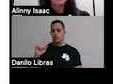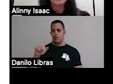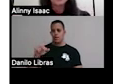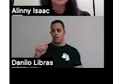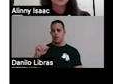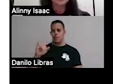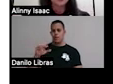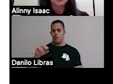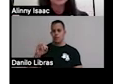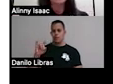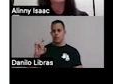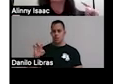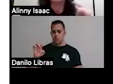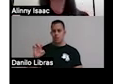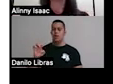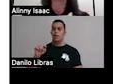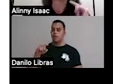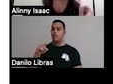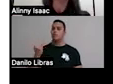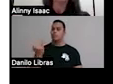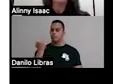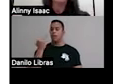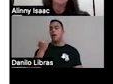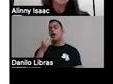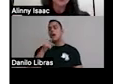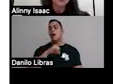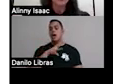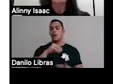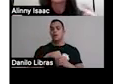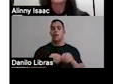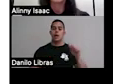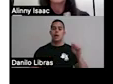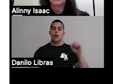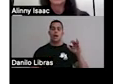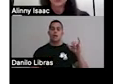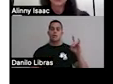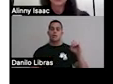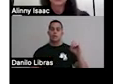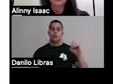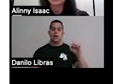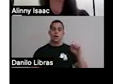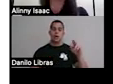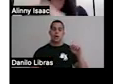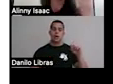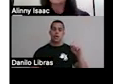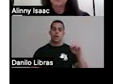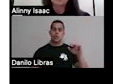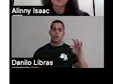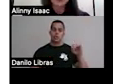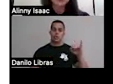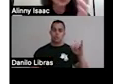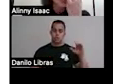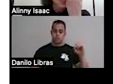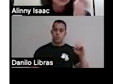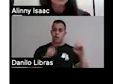Os principais endocannabinoides, eles são derivados do ácido araquidônico, que é aquele ácido graxo poliinsaturado, né, da